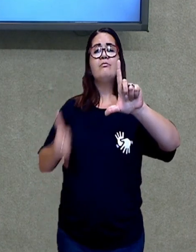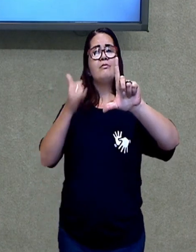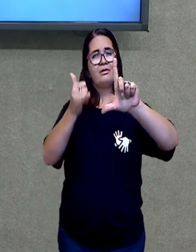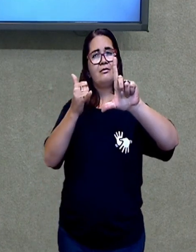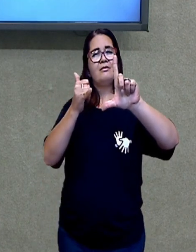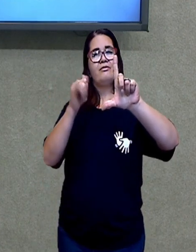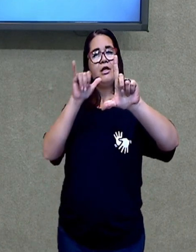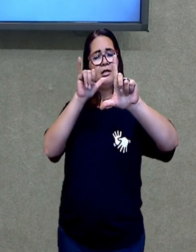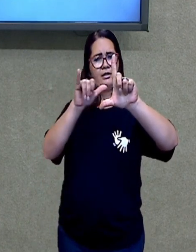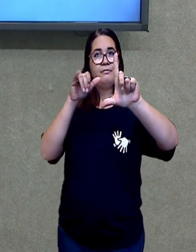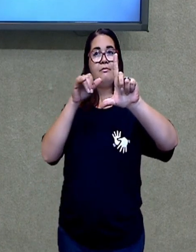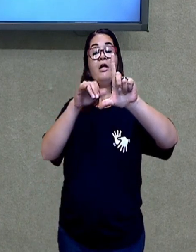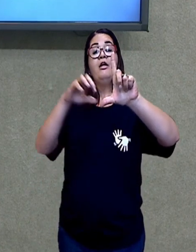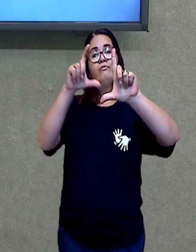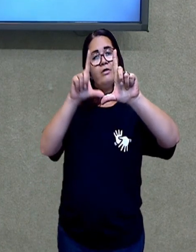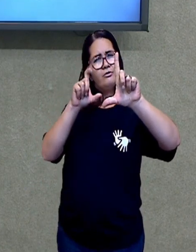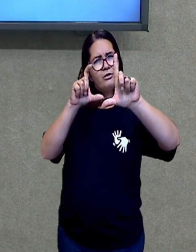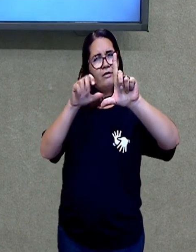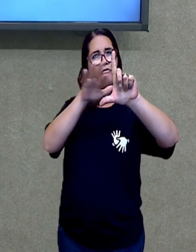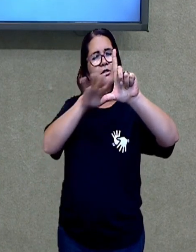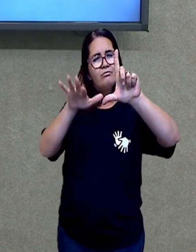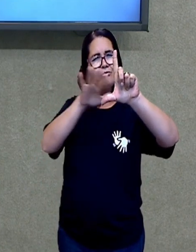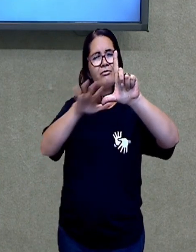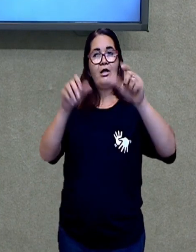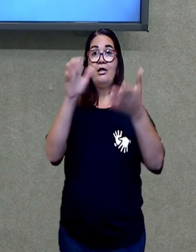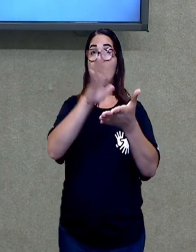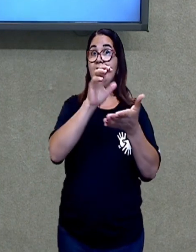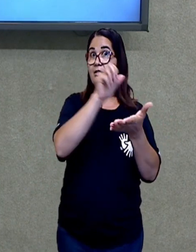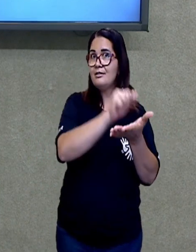aparece no canto da tela. E também se inscreva em